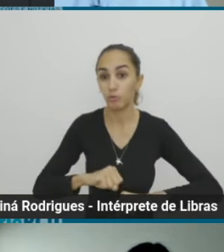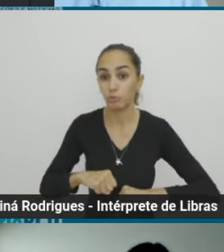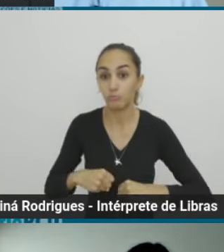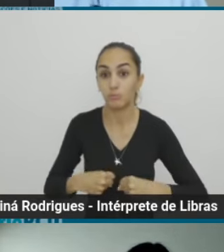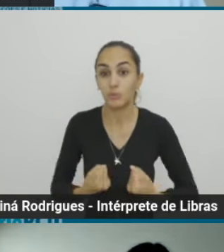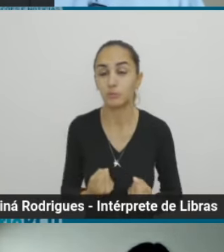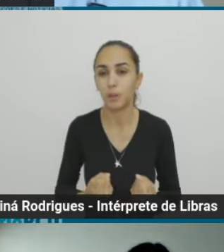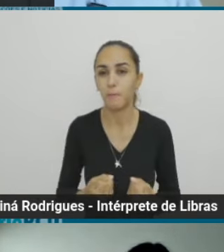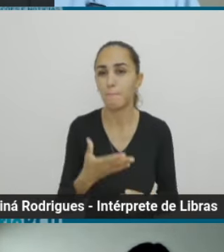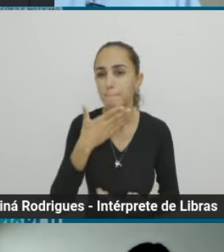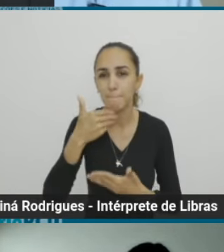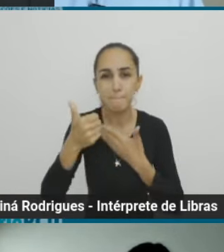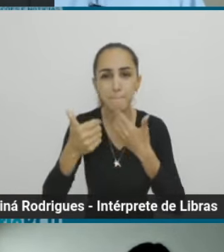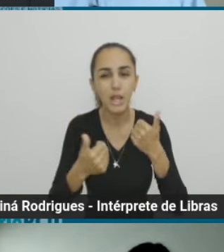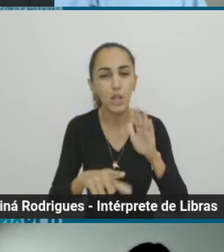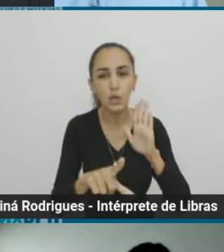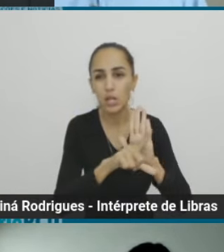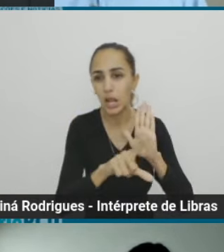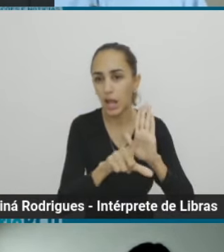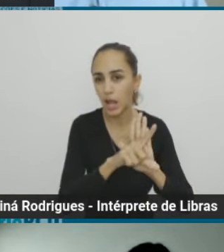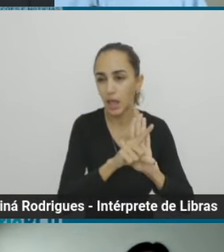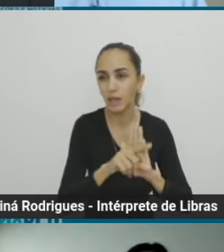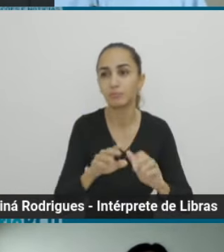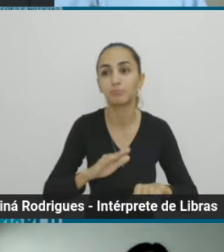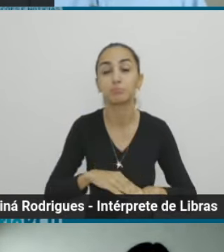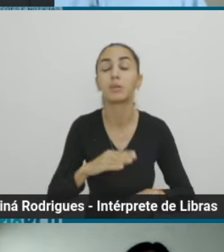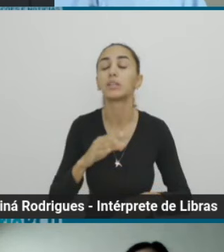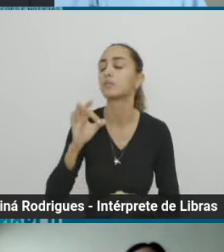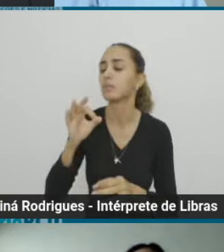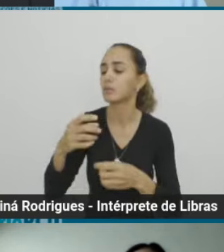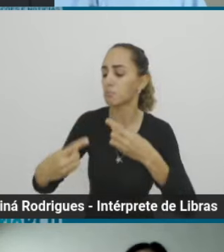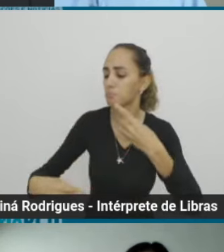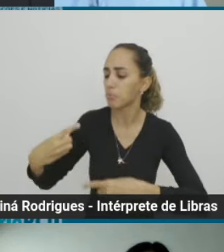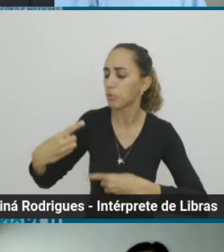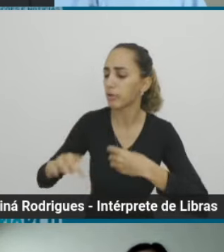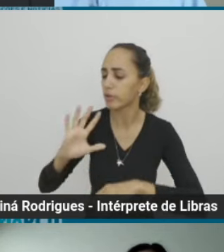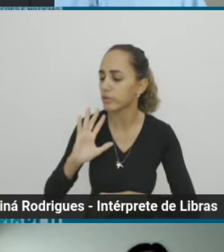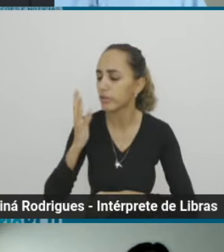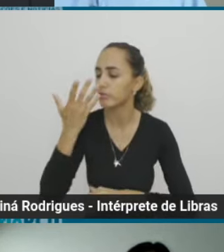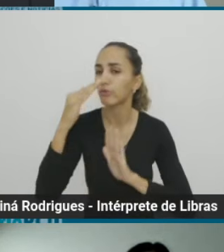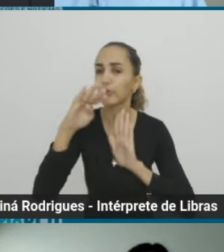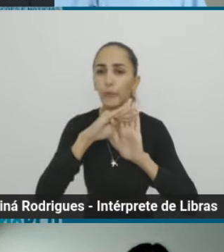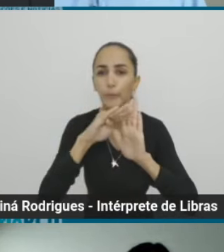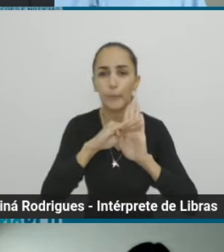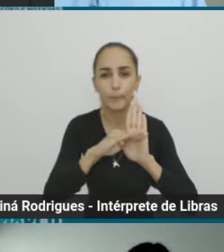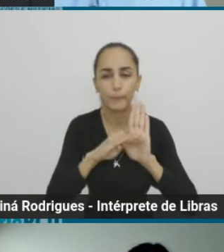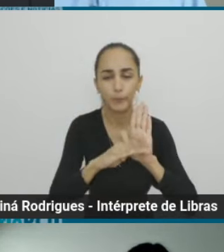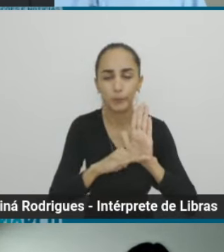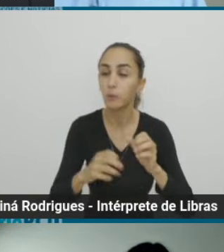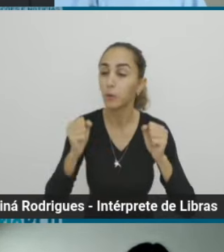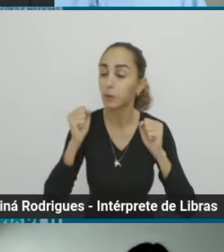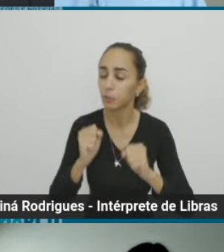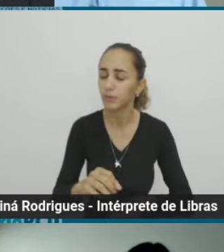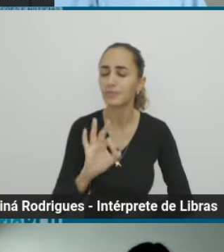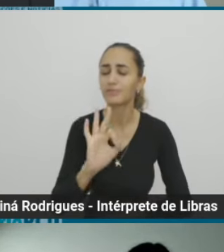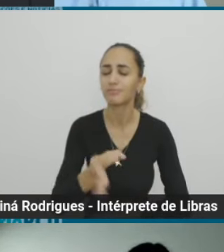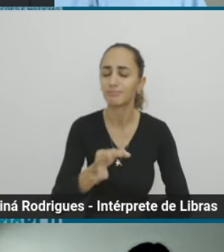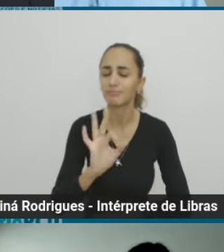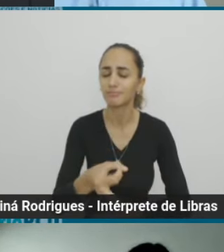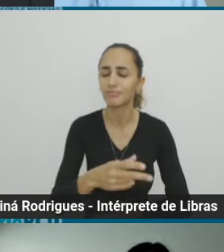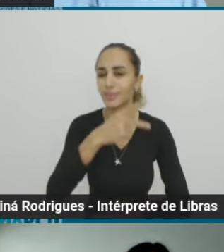legislação se necessário for, mas sobretudo as políticas, as ações, os programas para que a gente possa ter certeza de que as pessoas